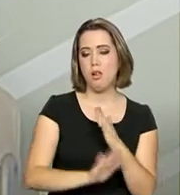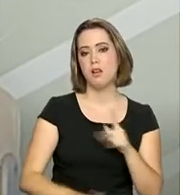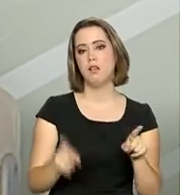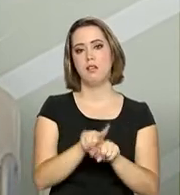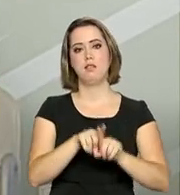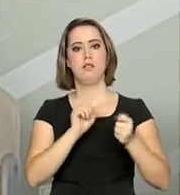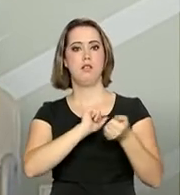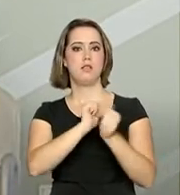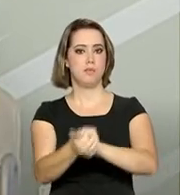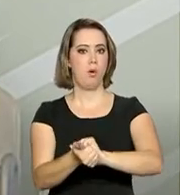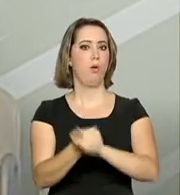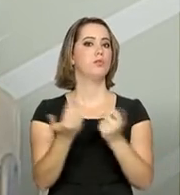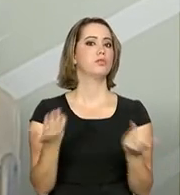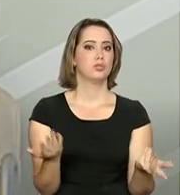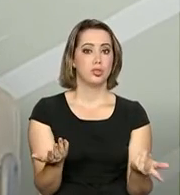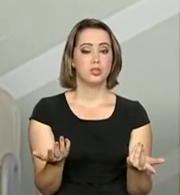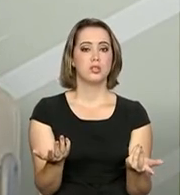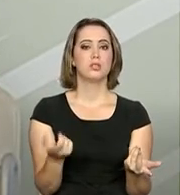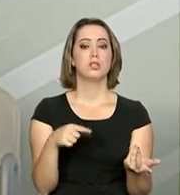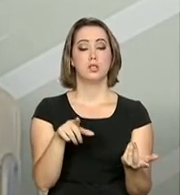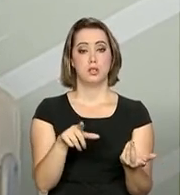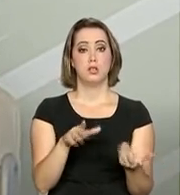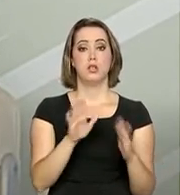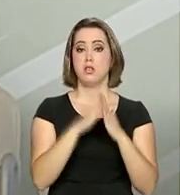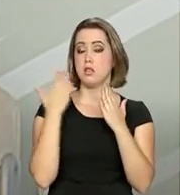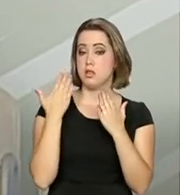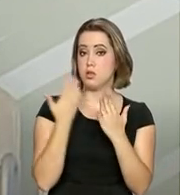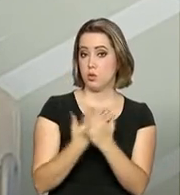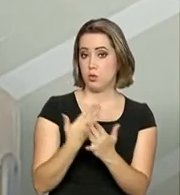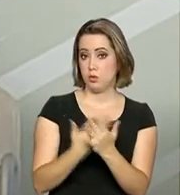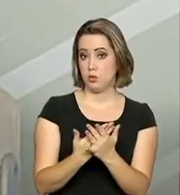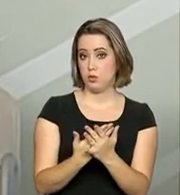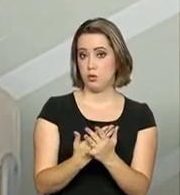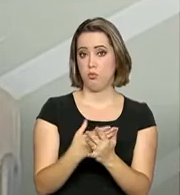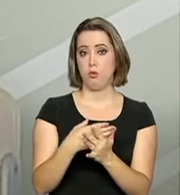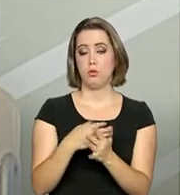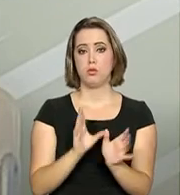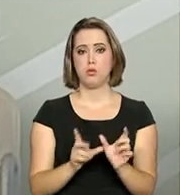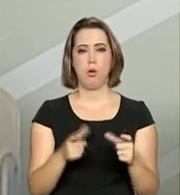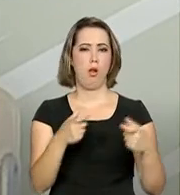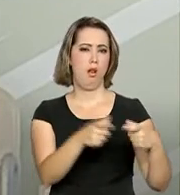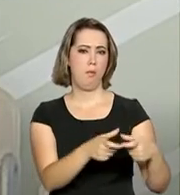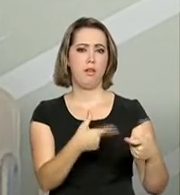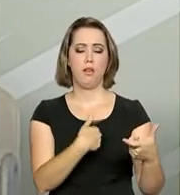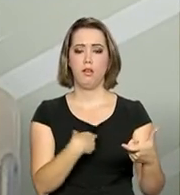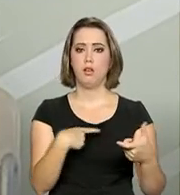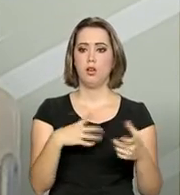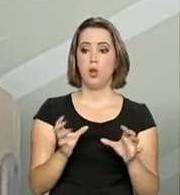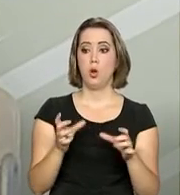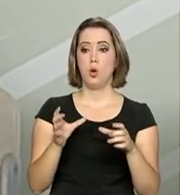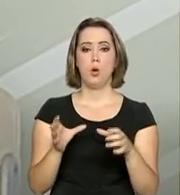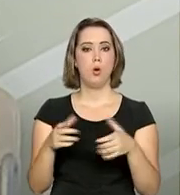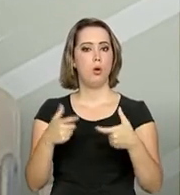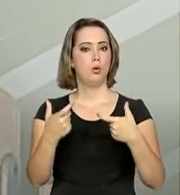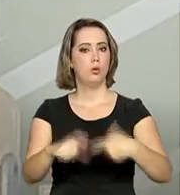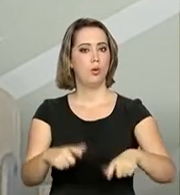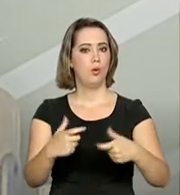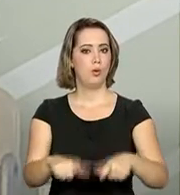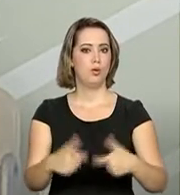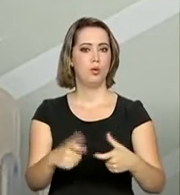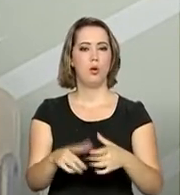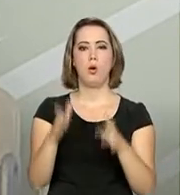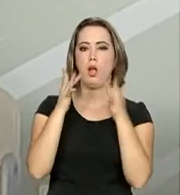quadras esportivas, são escolas de pequeno porte, centros